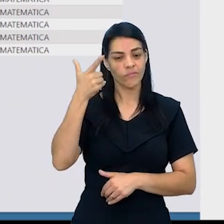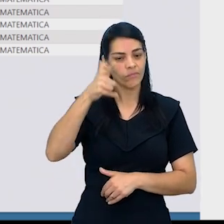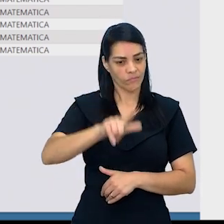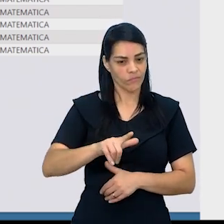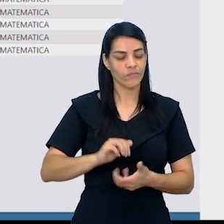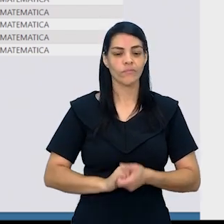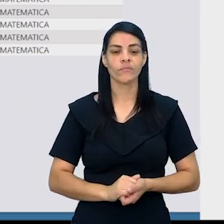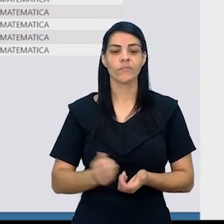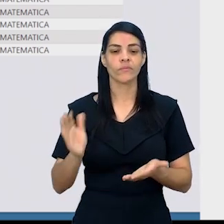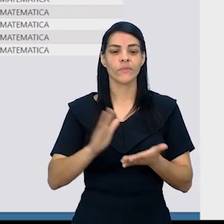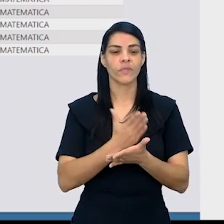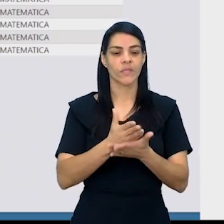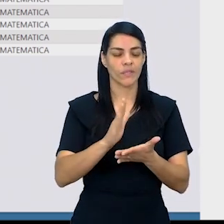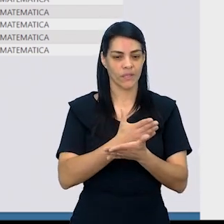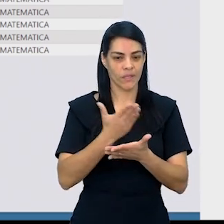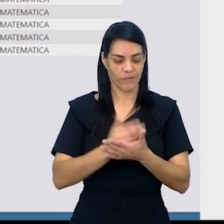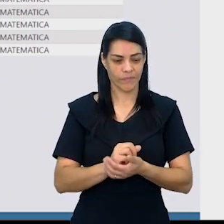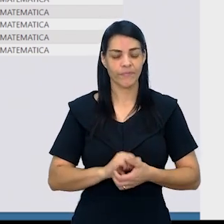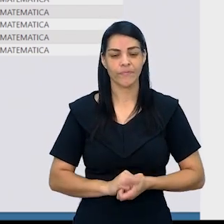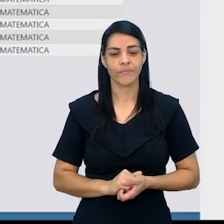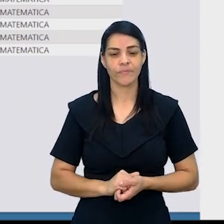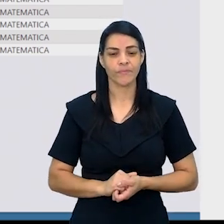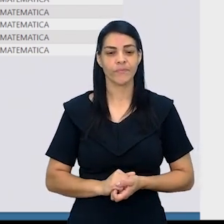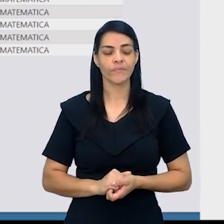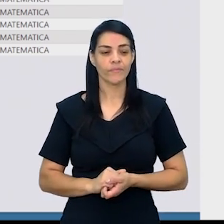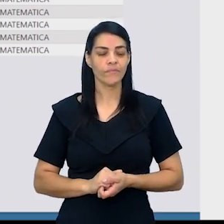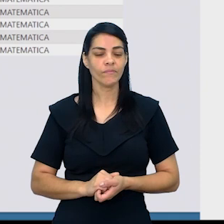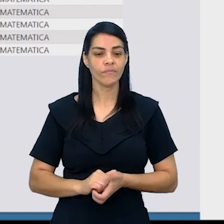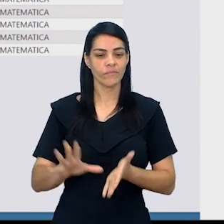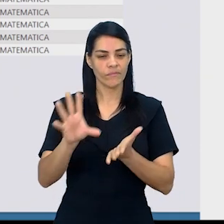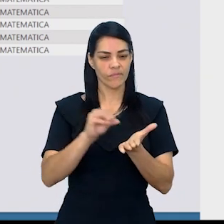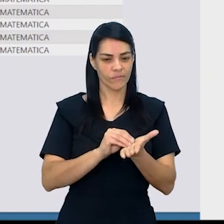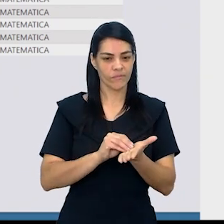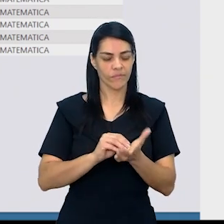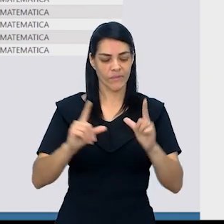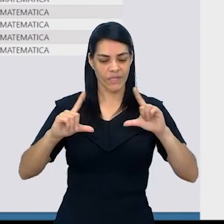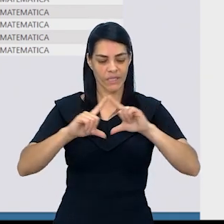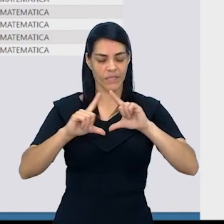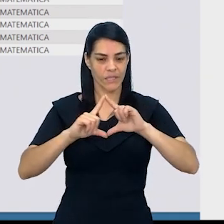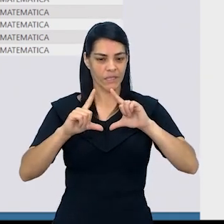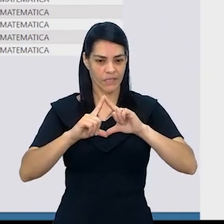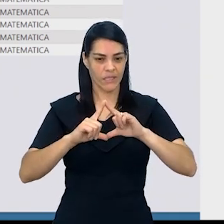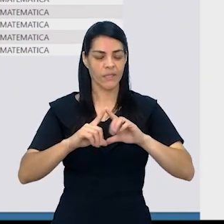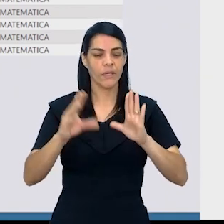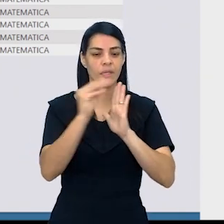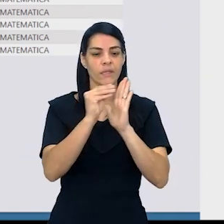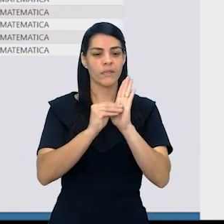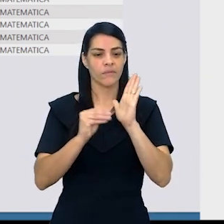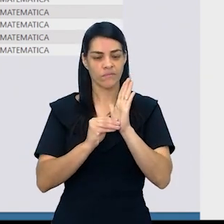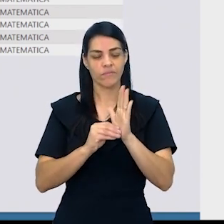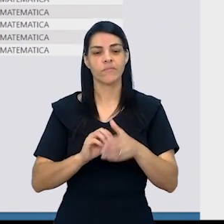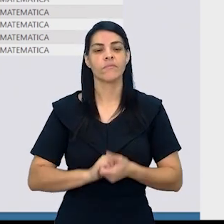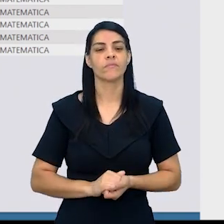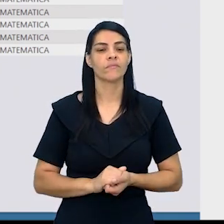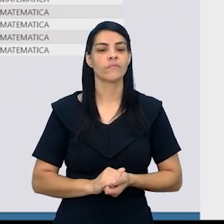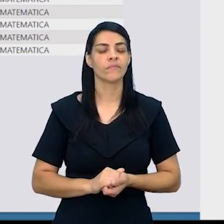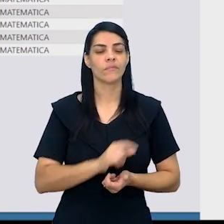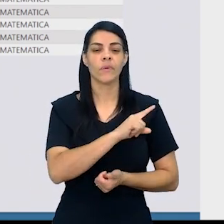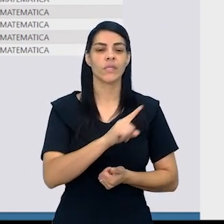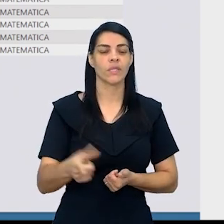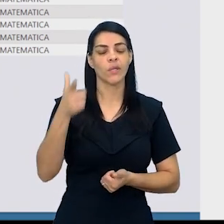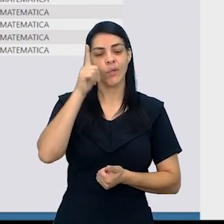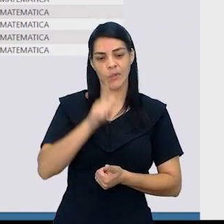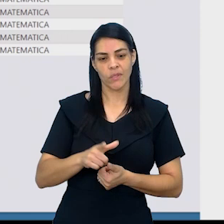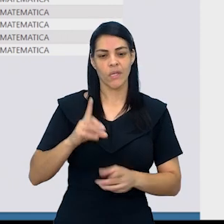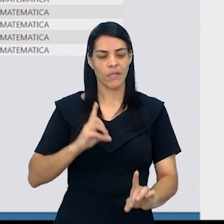suficientes de triângulos semelhança de triângulo o conteúdo é semelhança de triângulo aí vocês podem